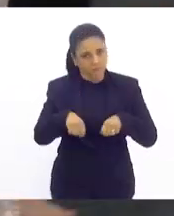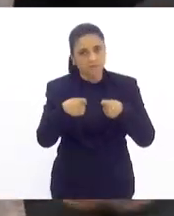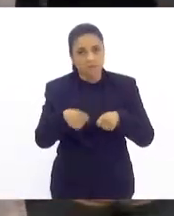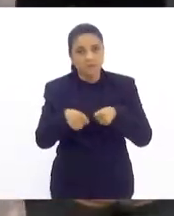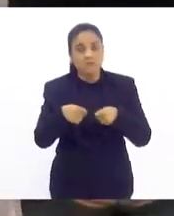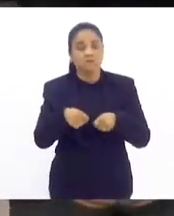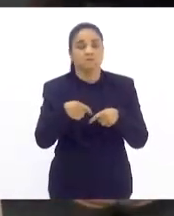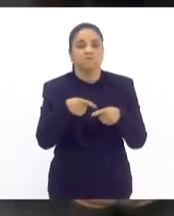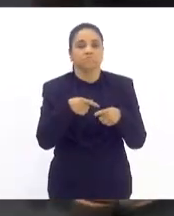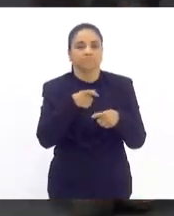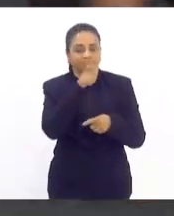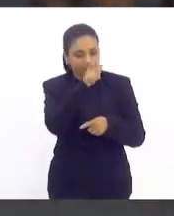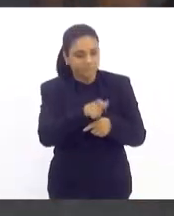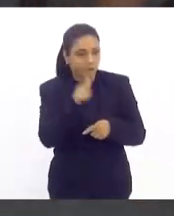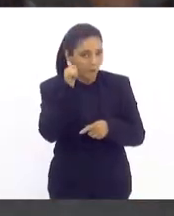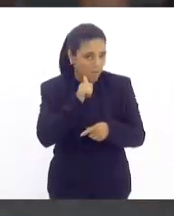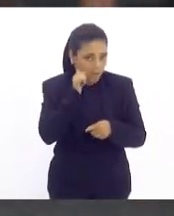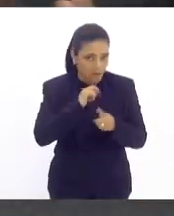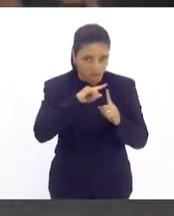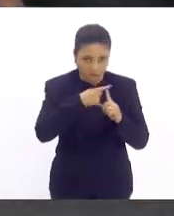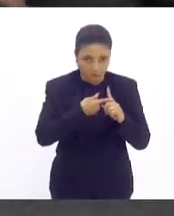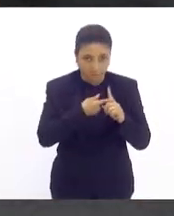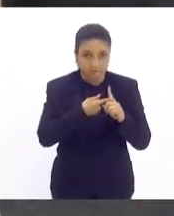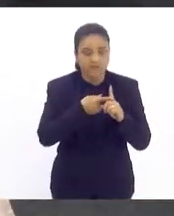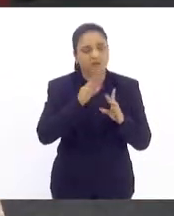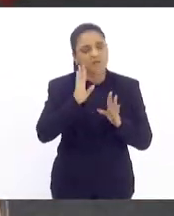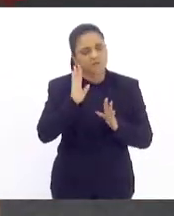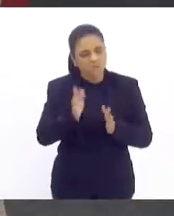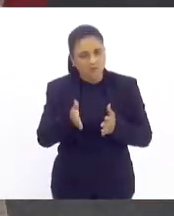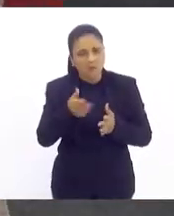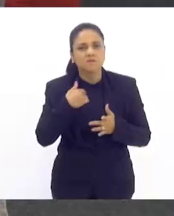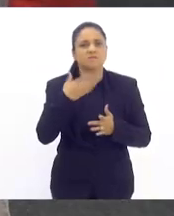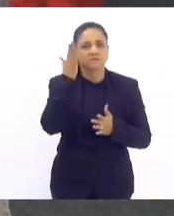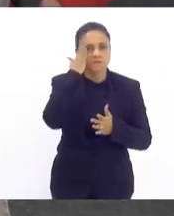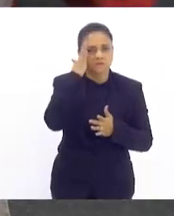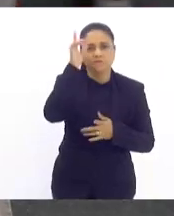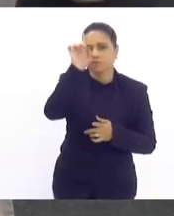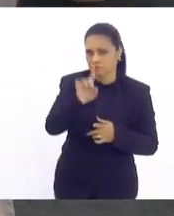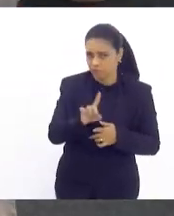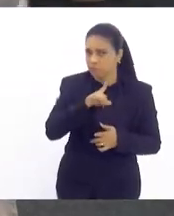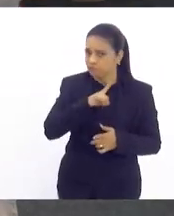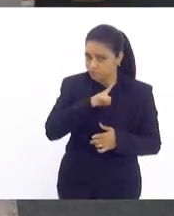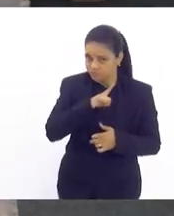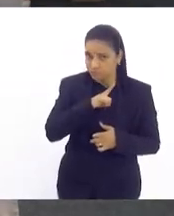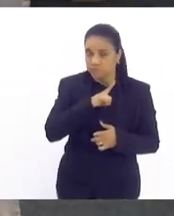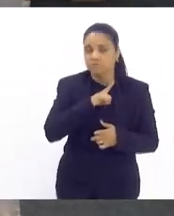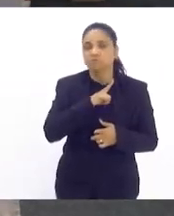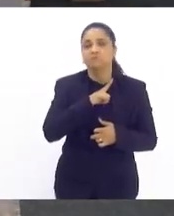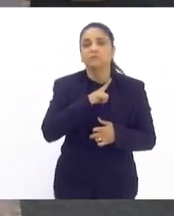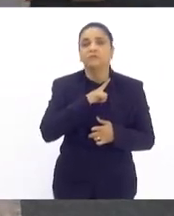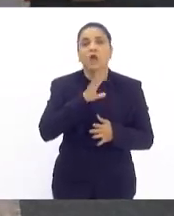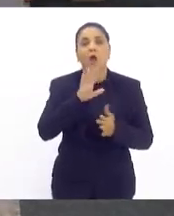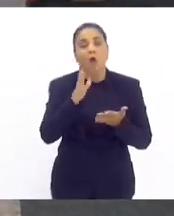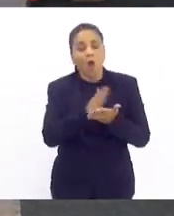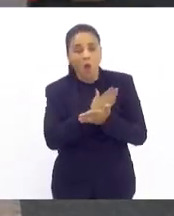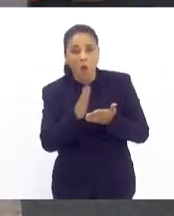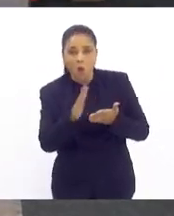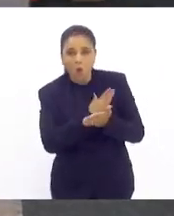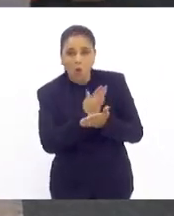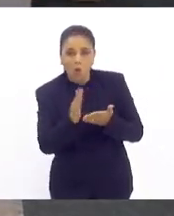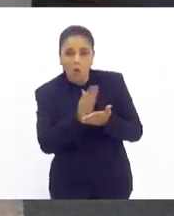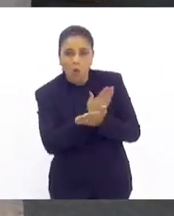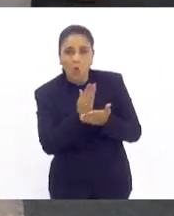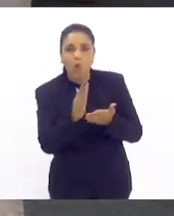vezes ela ela não só já reconhece os seus direitos então por exemplo algumas manobras que são